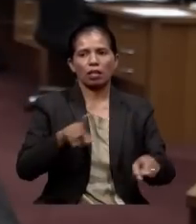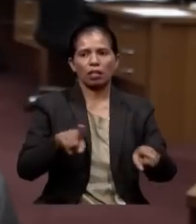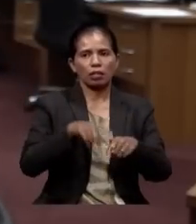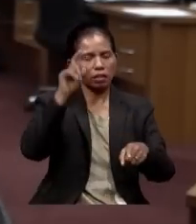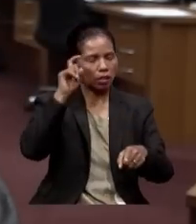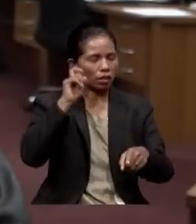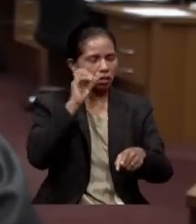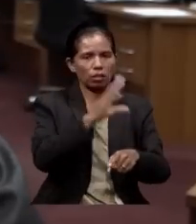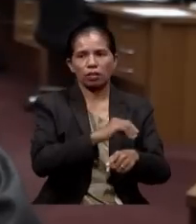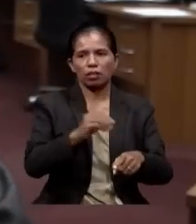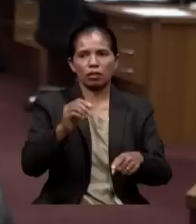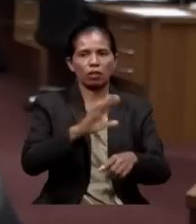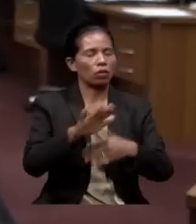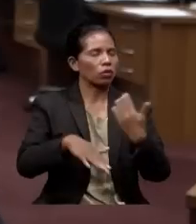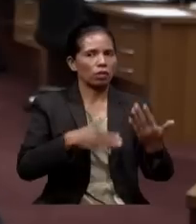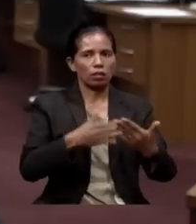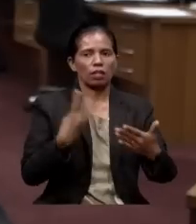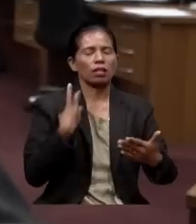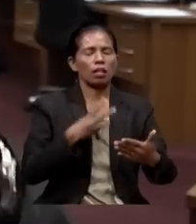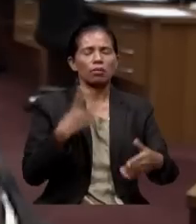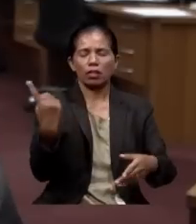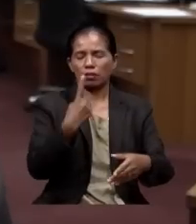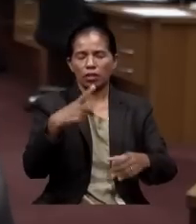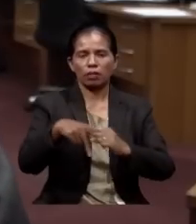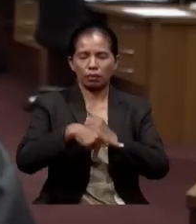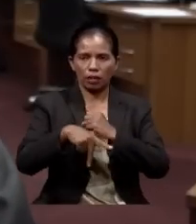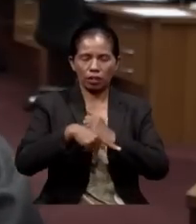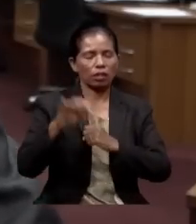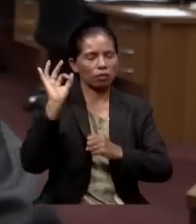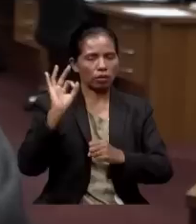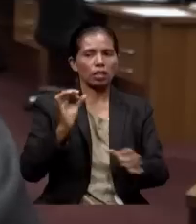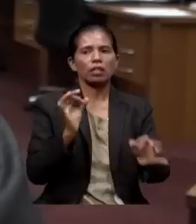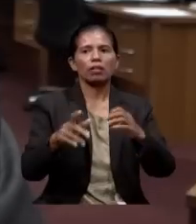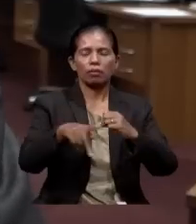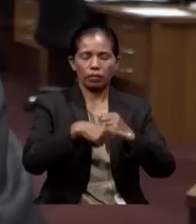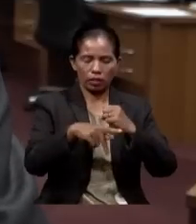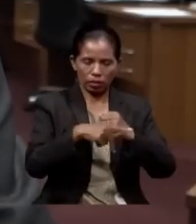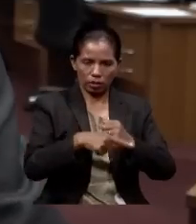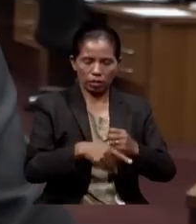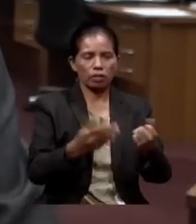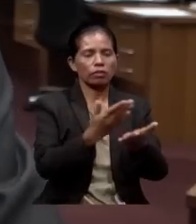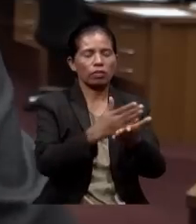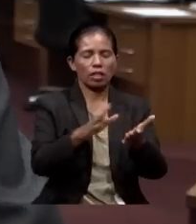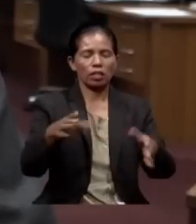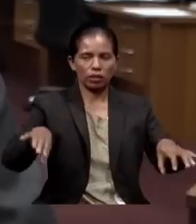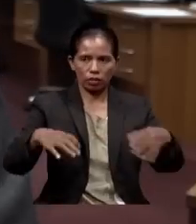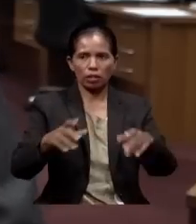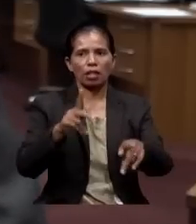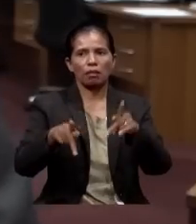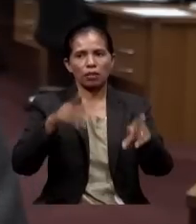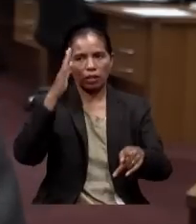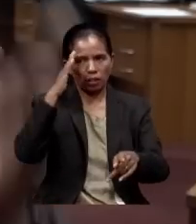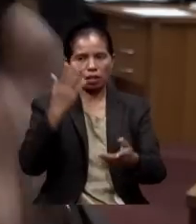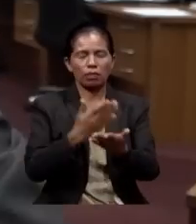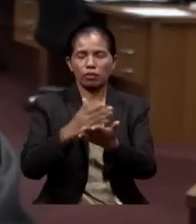ima fretil, taurum na ima fretil, luma, ampir na ima fretil, mas como partido, de declaro, anes, faz serviço e informações para o povo atuar, né, mas